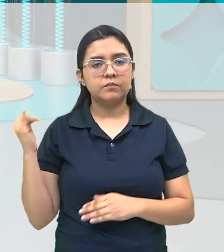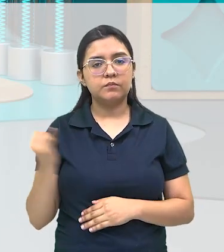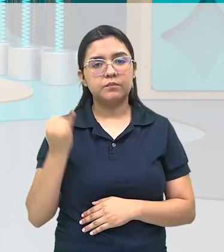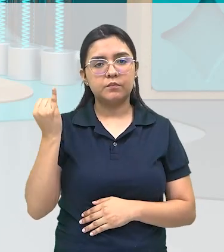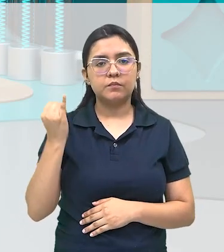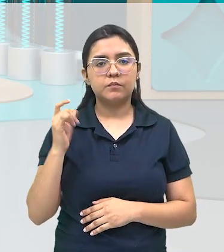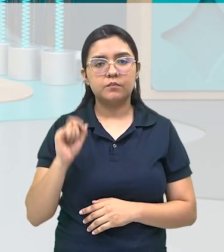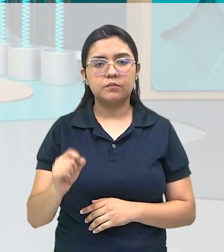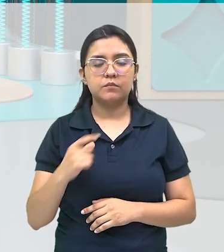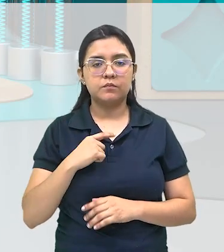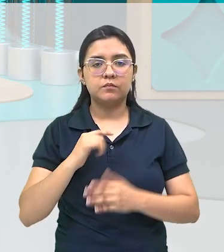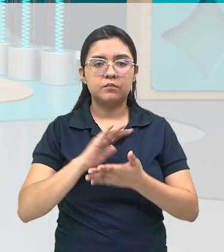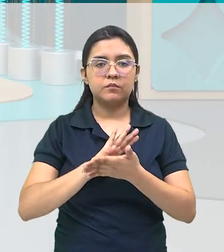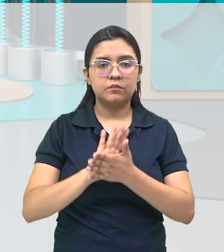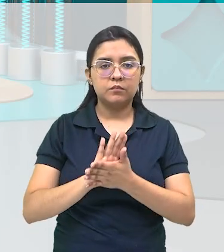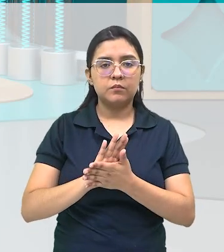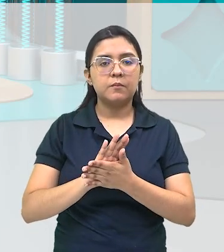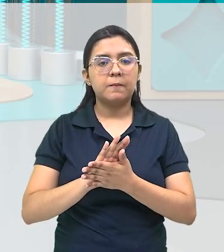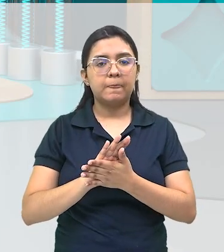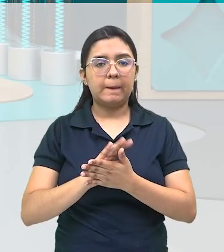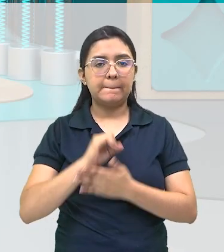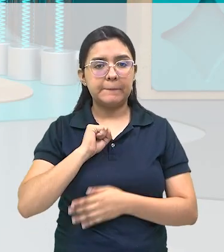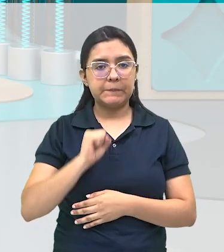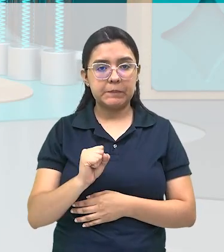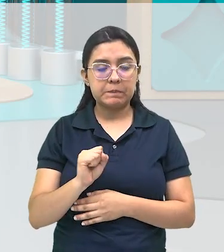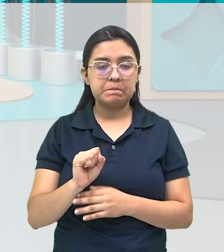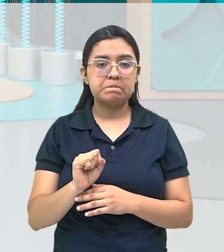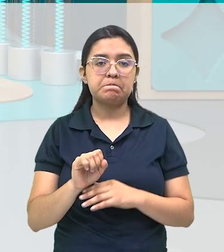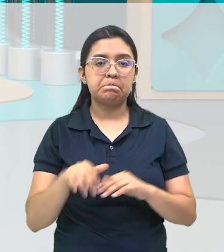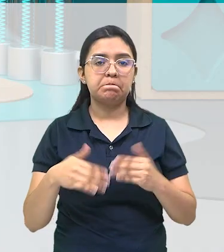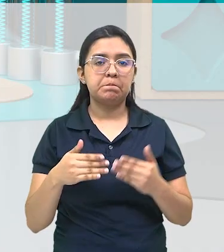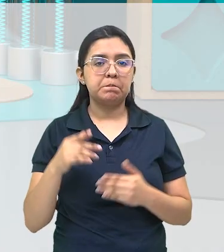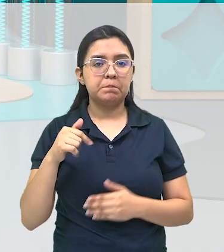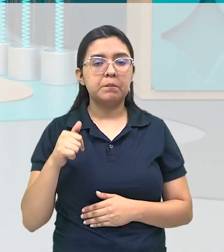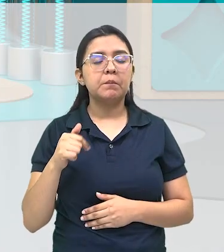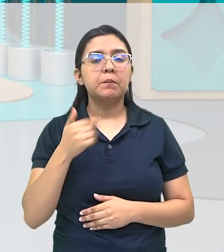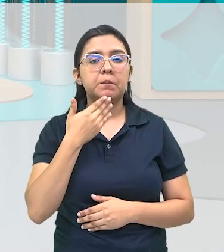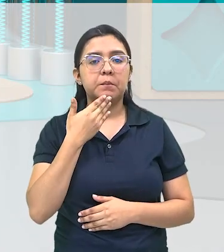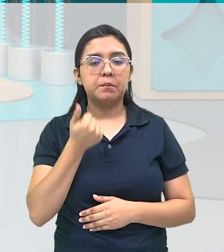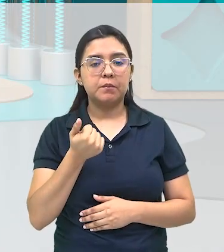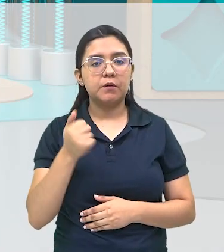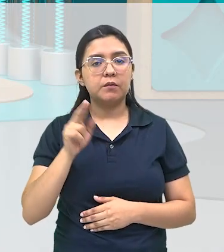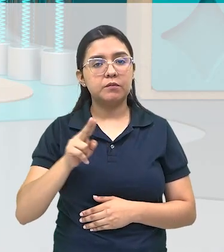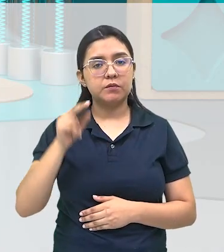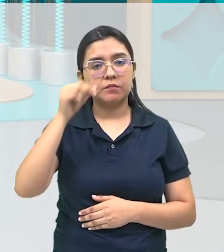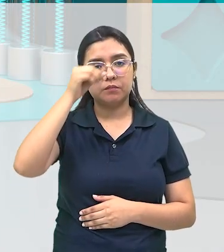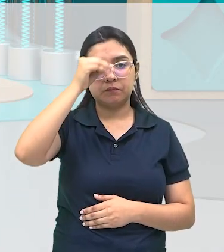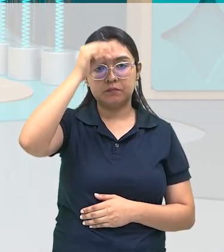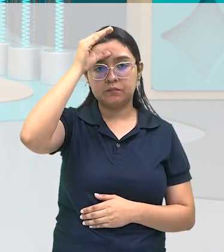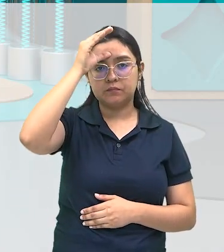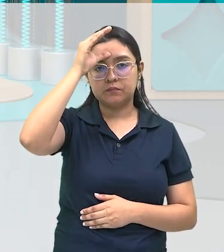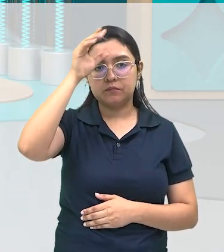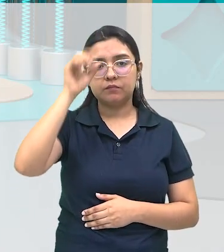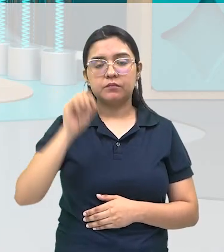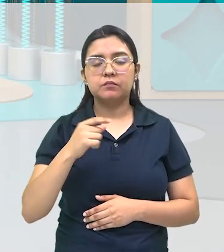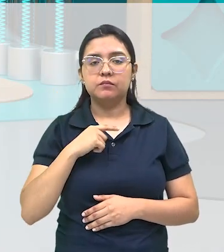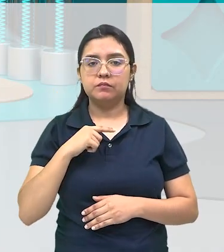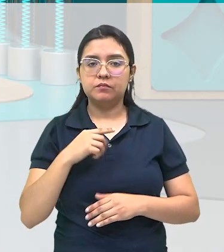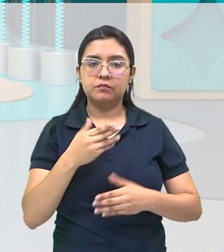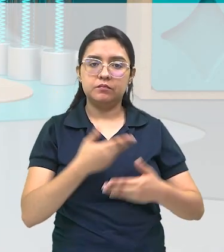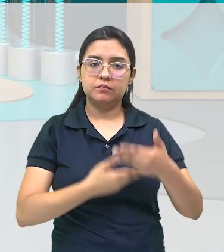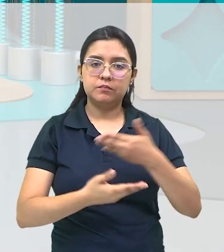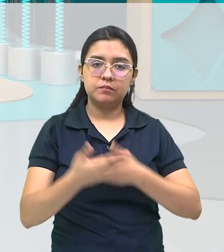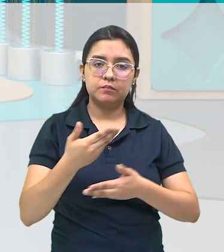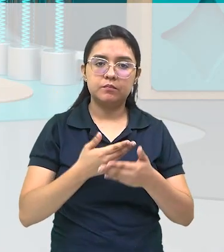que destruir, matar, era melhor utilizar esses conhecimentos para se